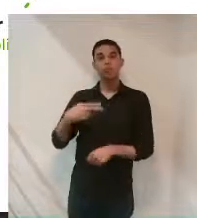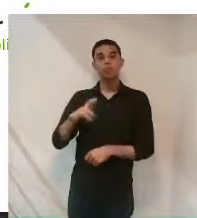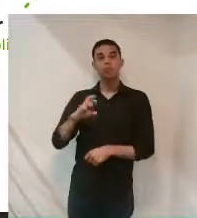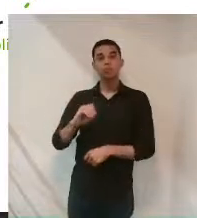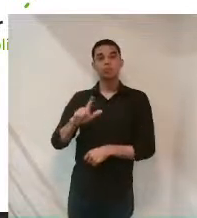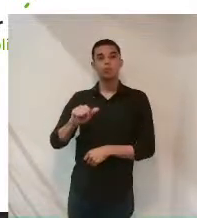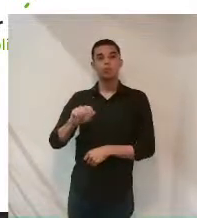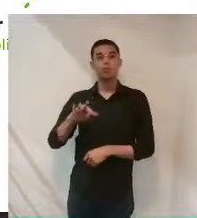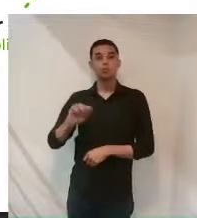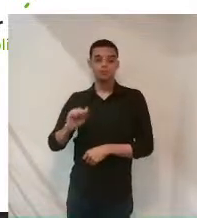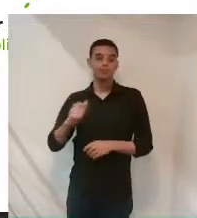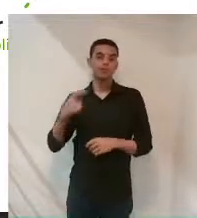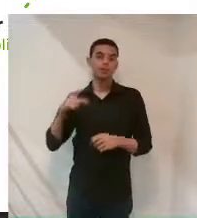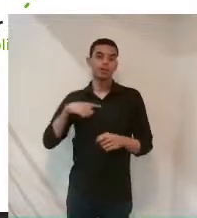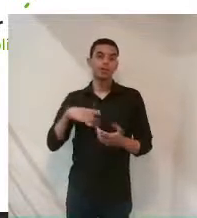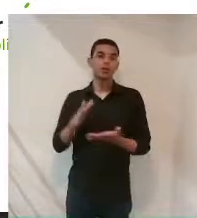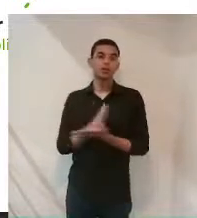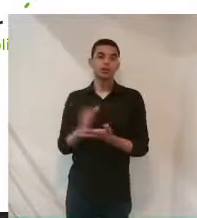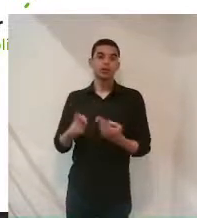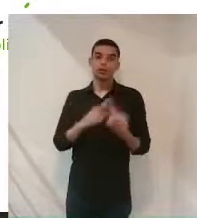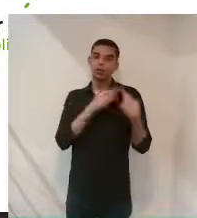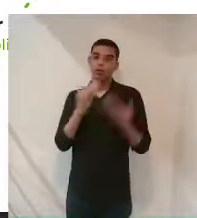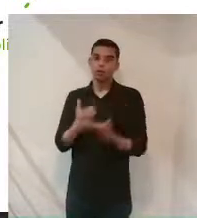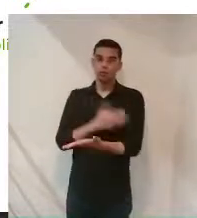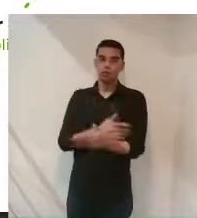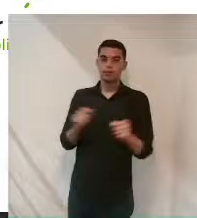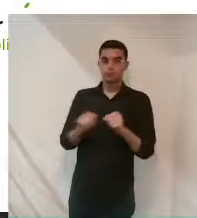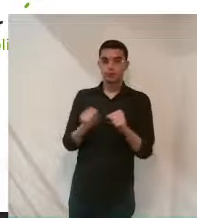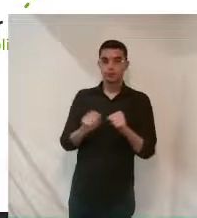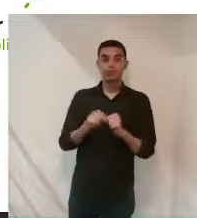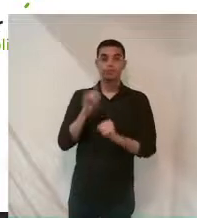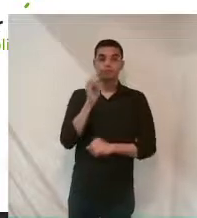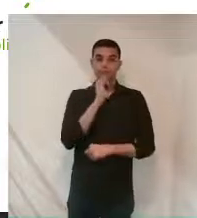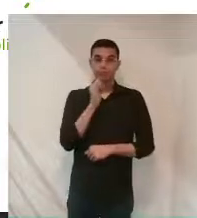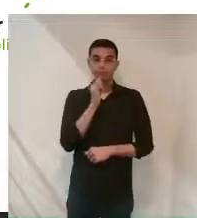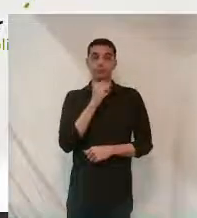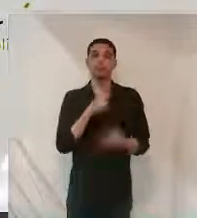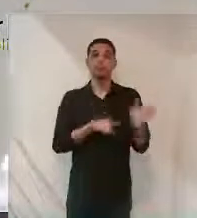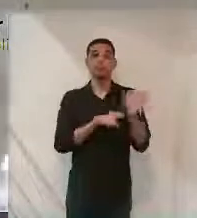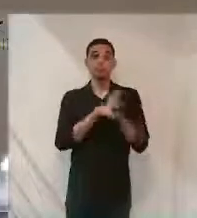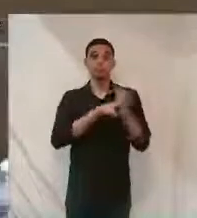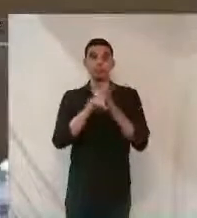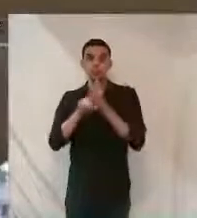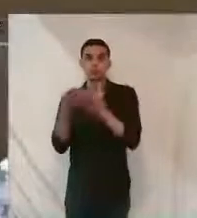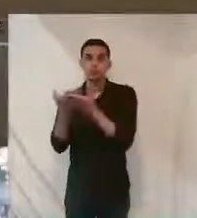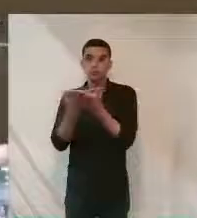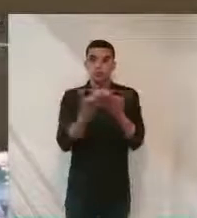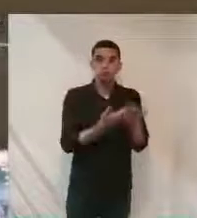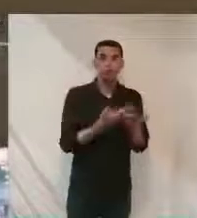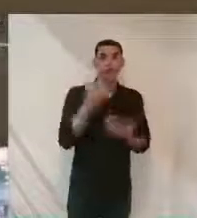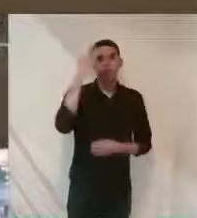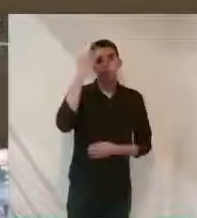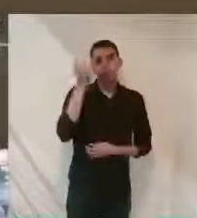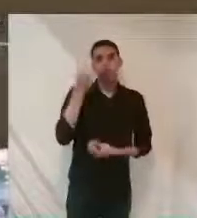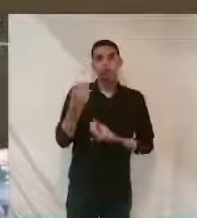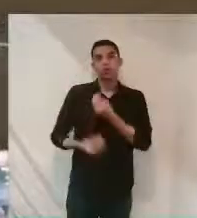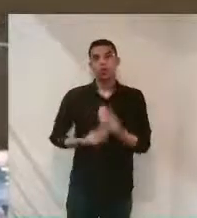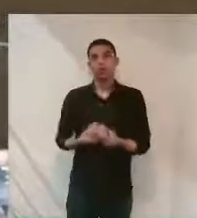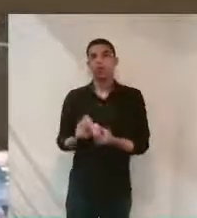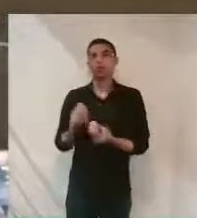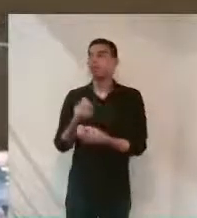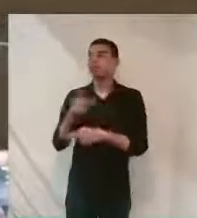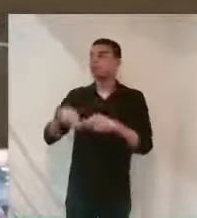estatísticas confiáveis do setor, principalmente sobre os índices de reciclagem, dar a destinação final ambientalmente adequada aos materiais de